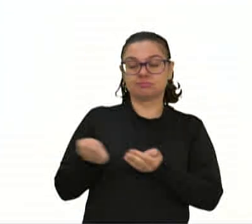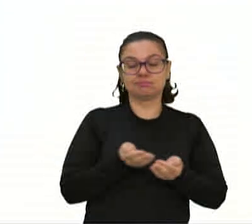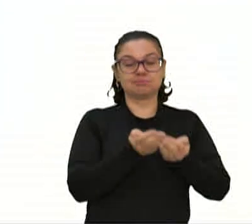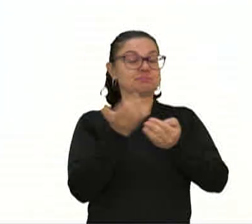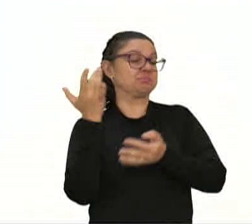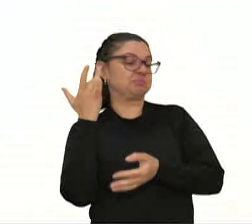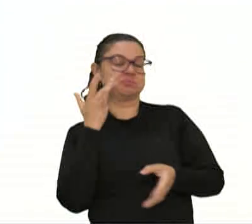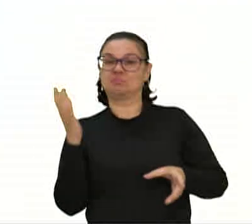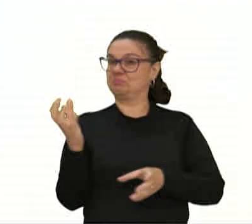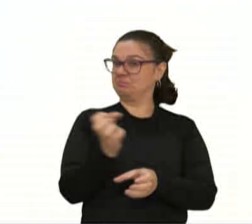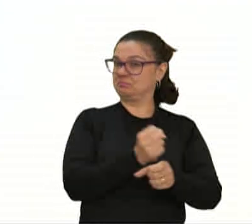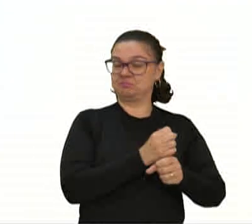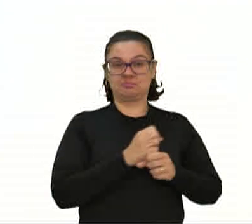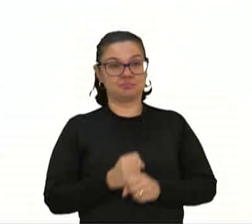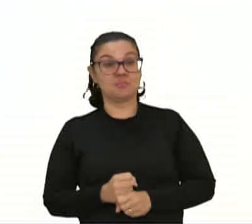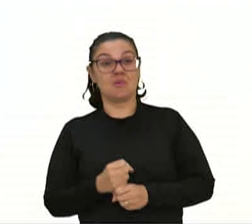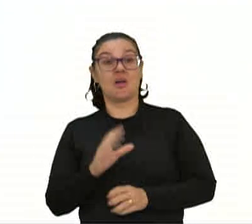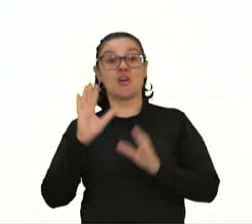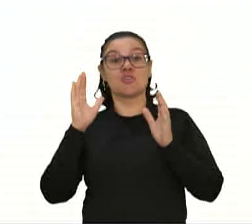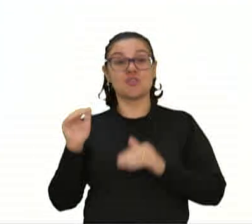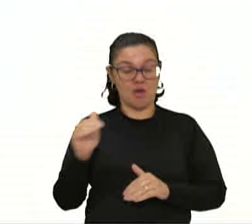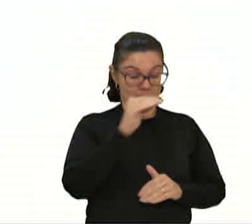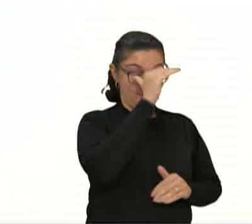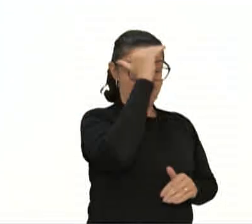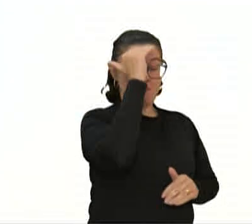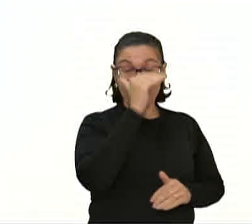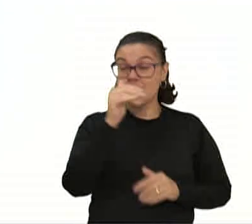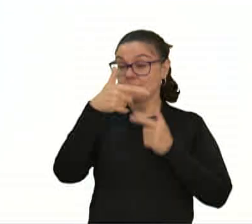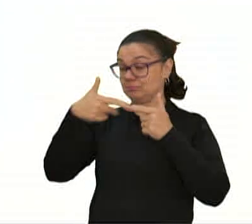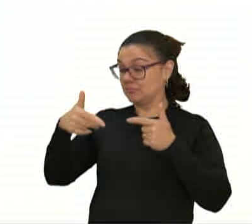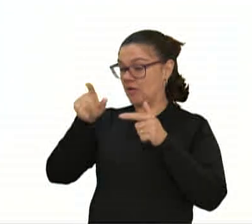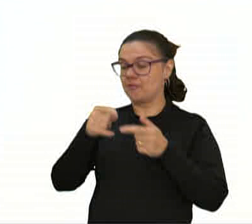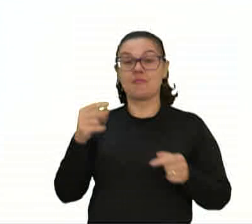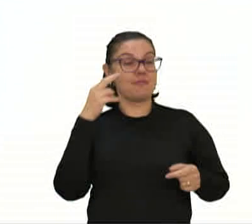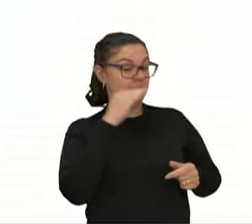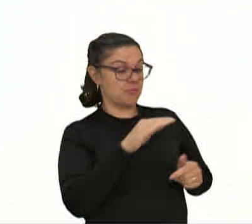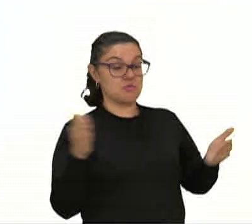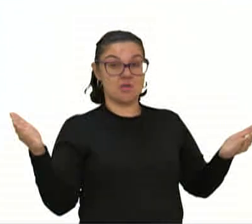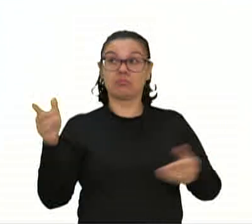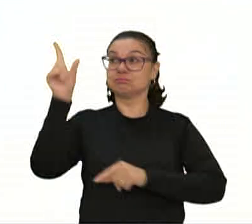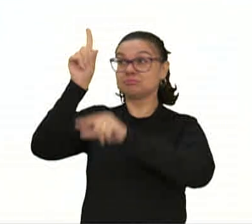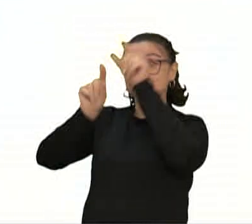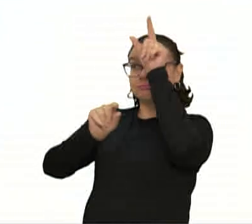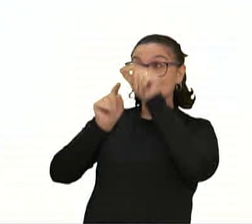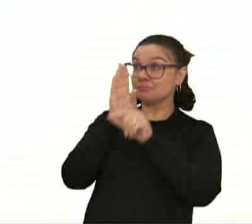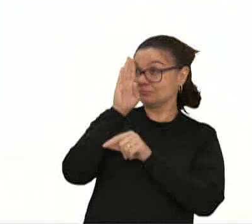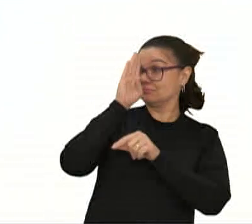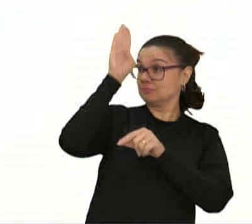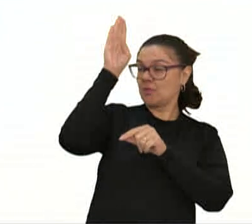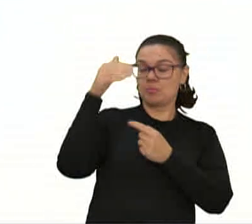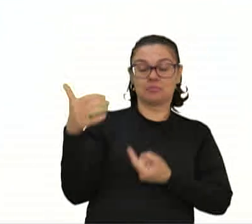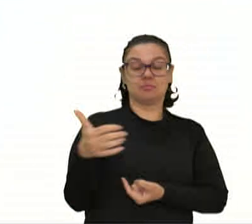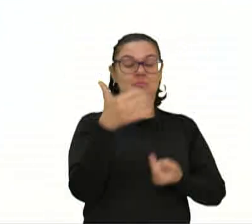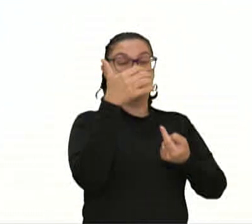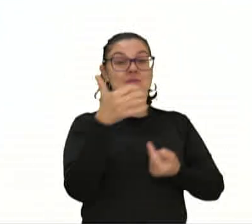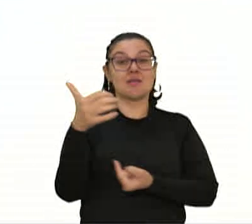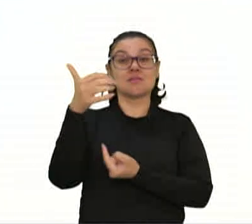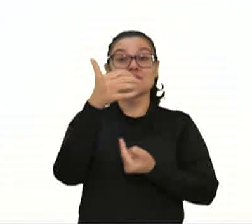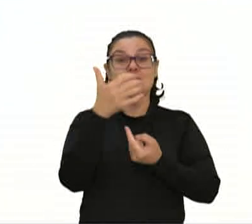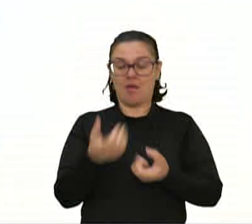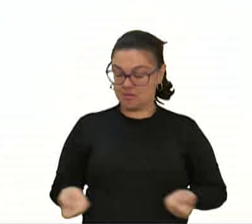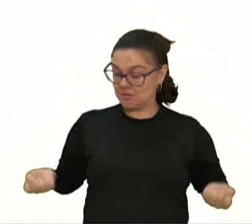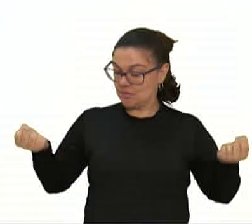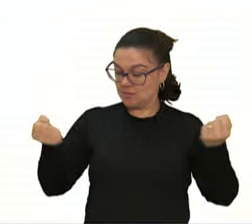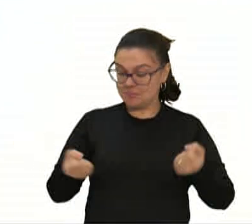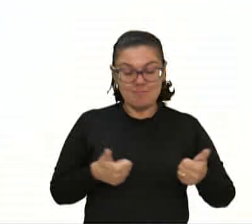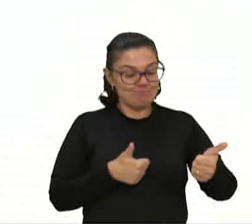não se pode calcular. Vimos as Pleiades, vemos agora a estrela polar, muitas velas, muitos remos,